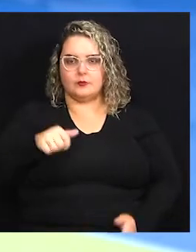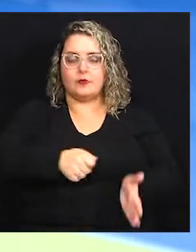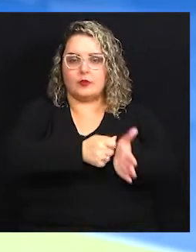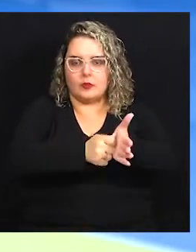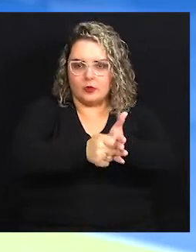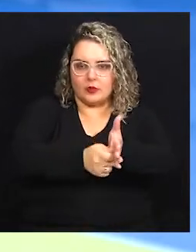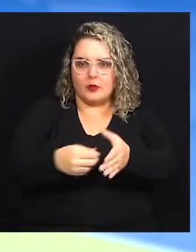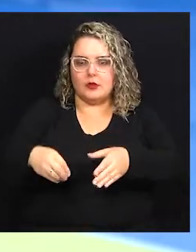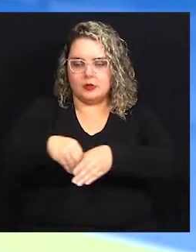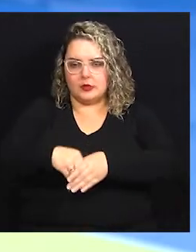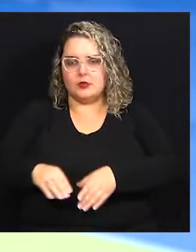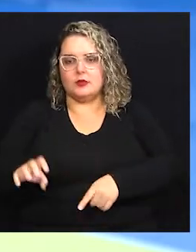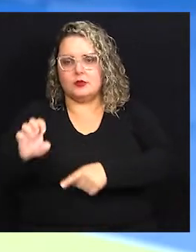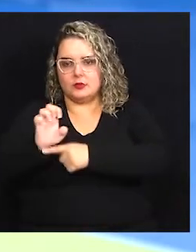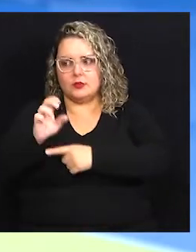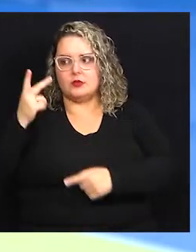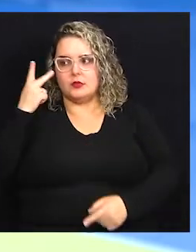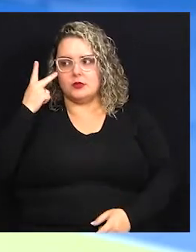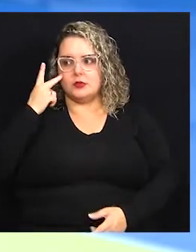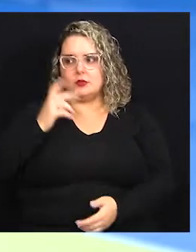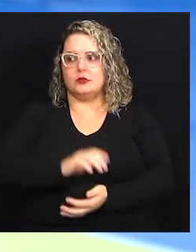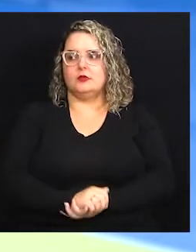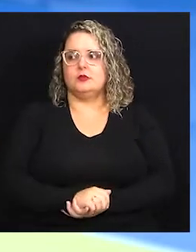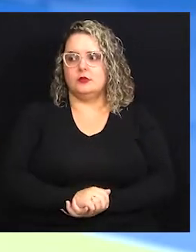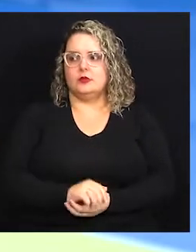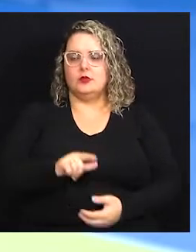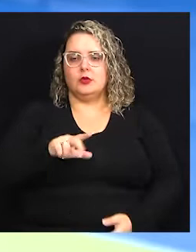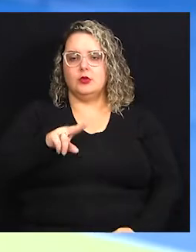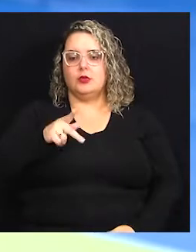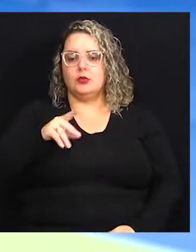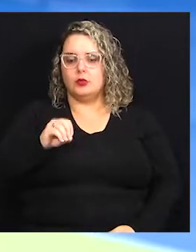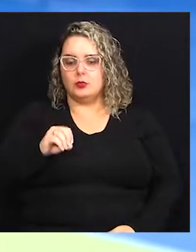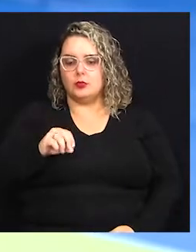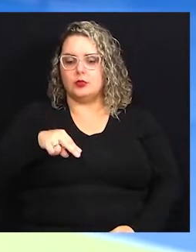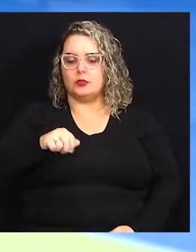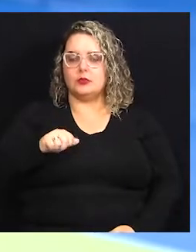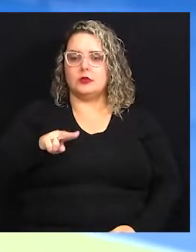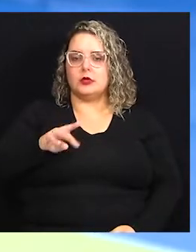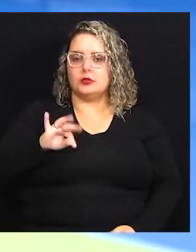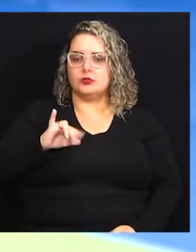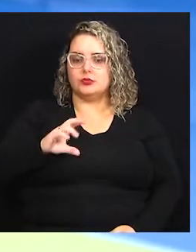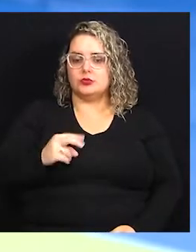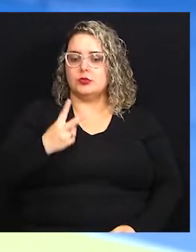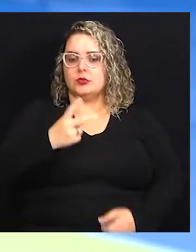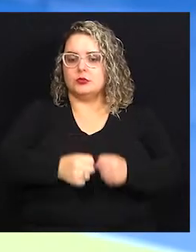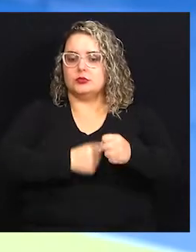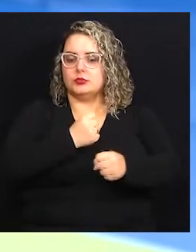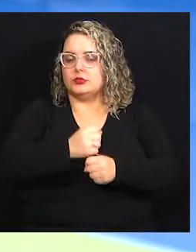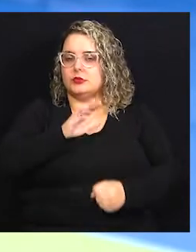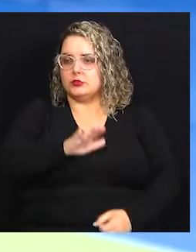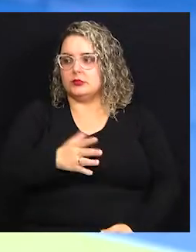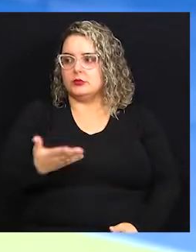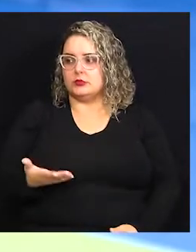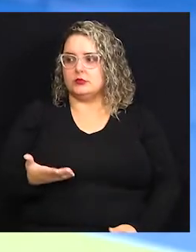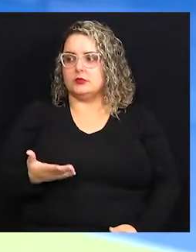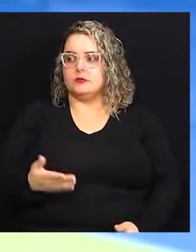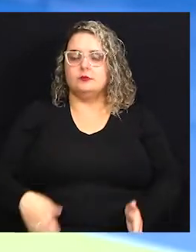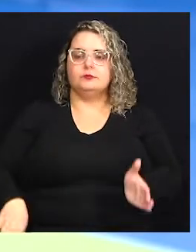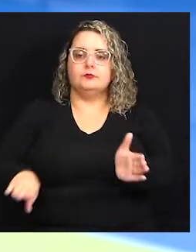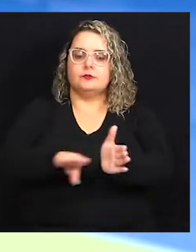né? Que era o Lupo Náutico. Tá. Fiquei lá 2 anos. Mas assim, essa chegada em São